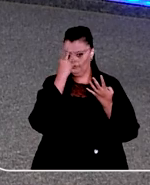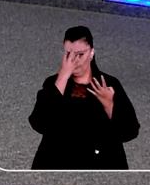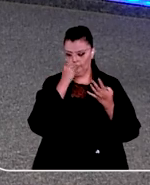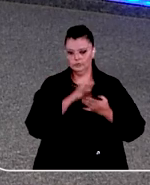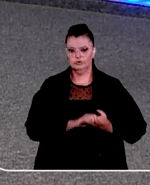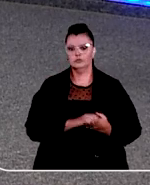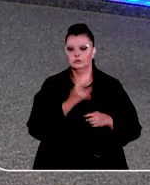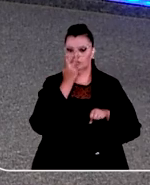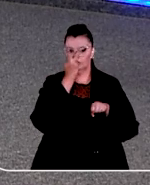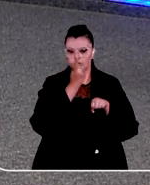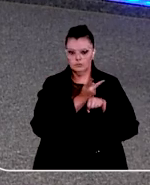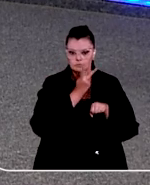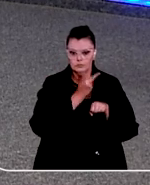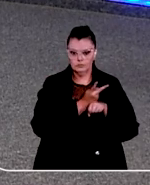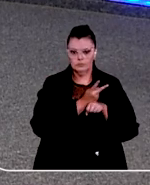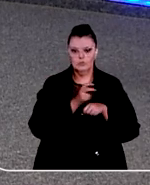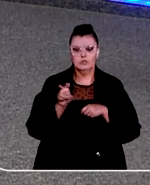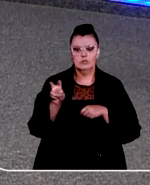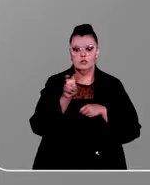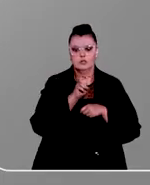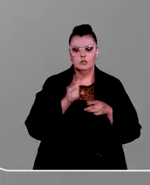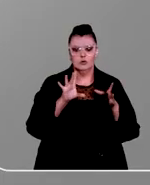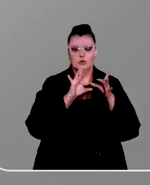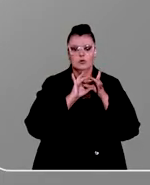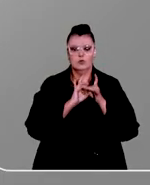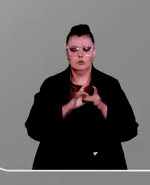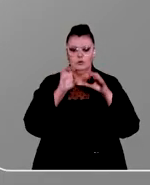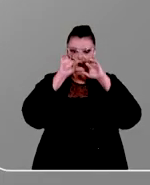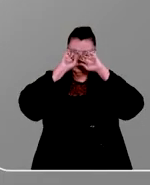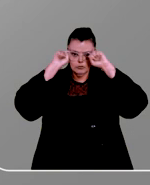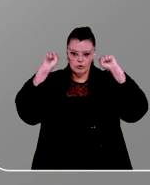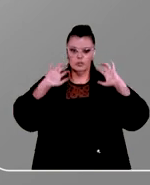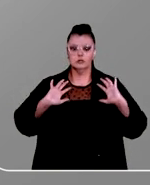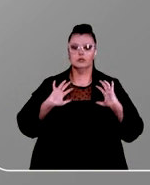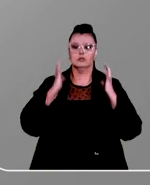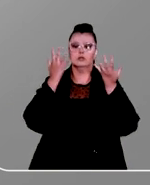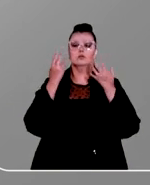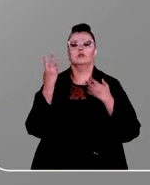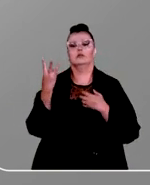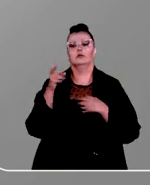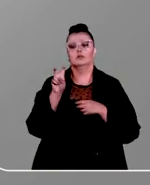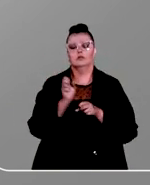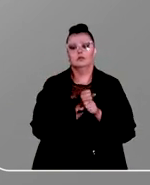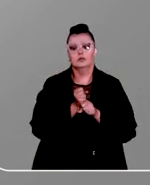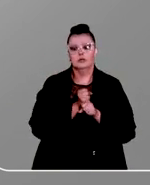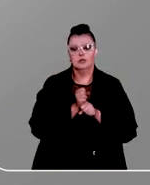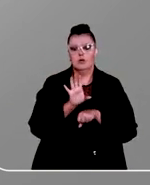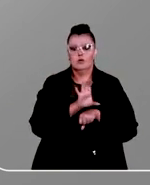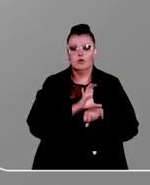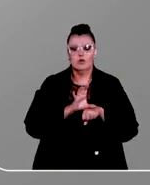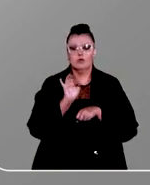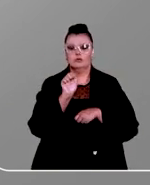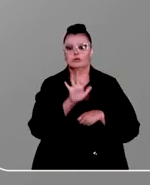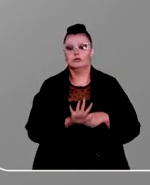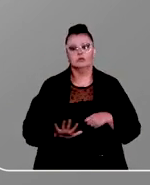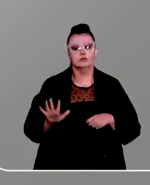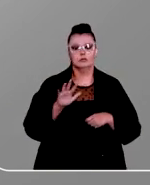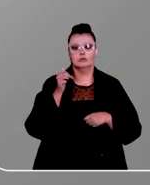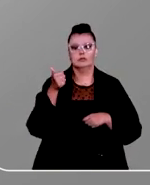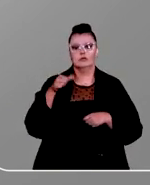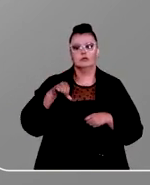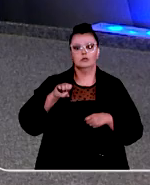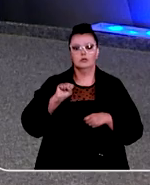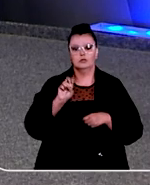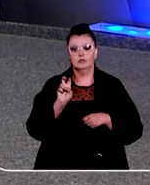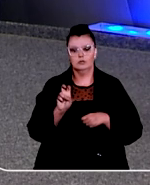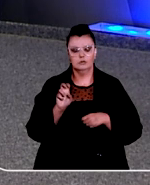categorias disponíveis jornalismo escrito jornalismo de áudio jornalismo de vídeo e fotojornalismo o